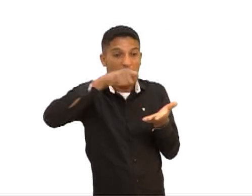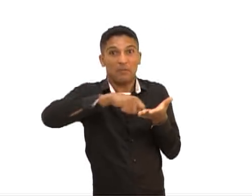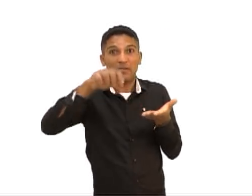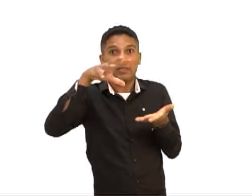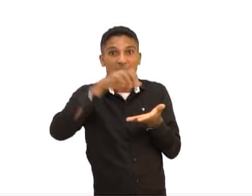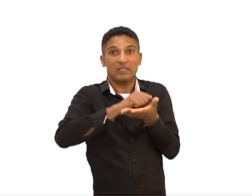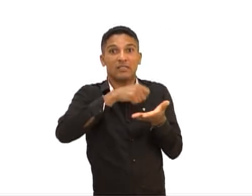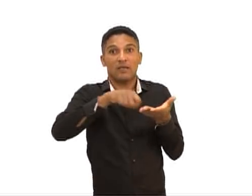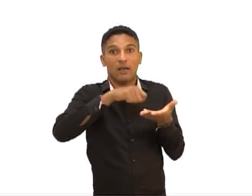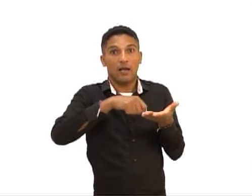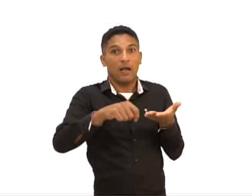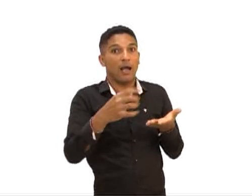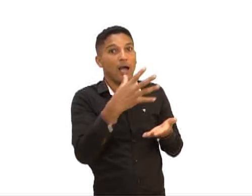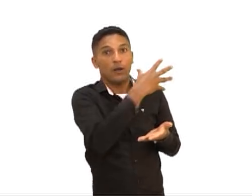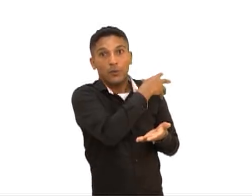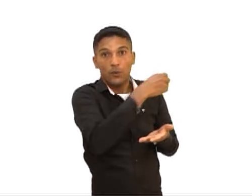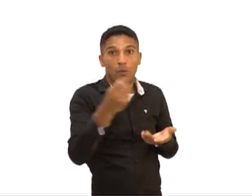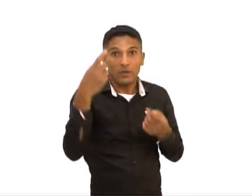e XX.